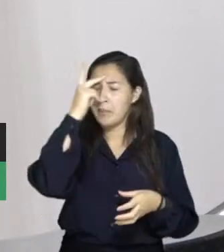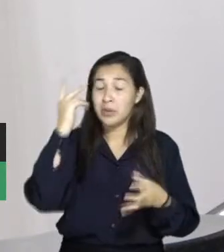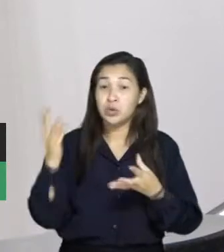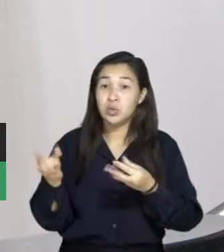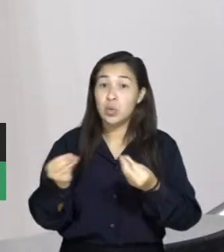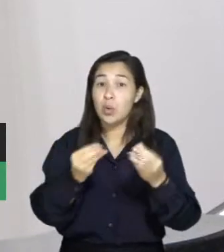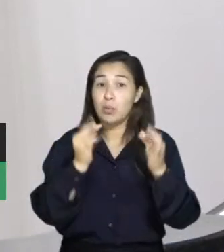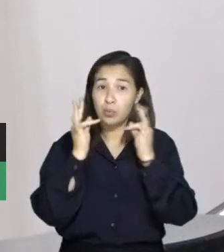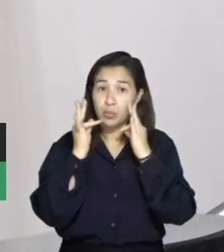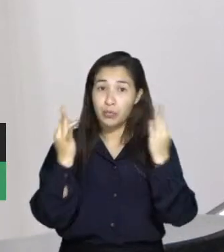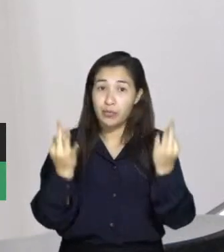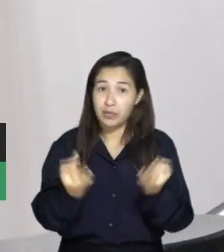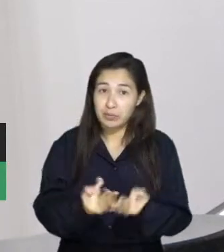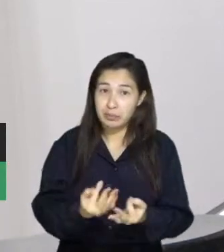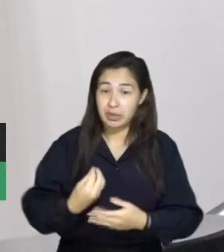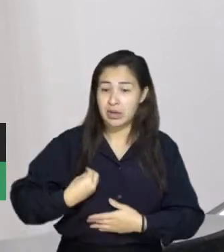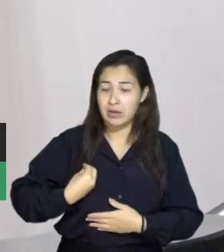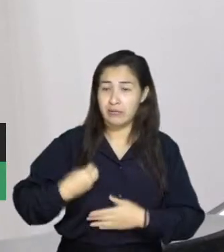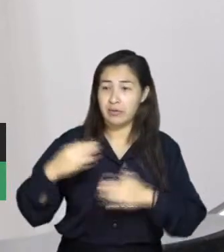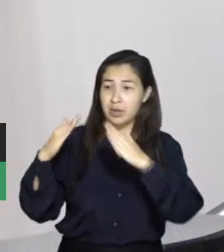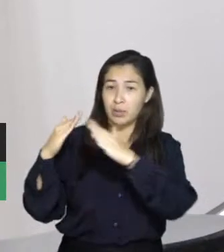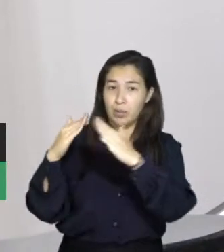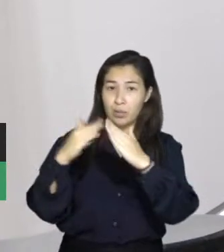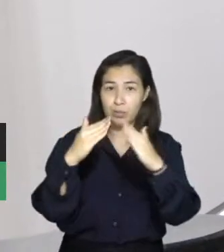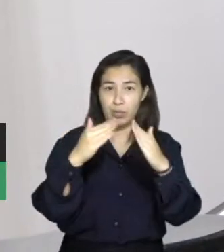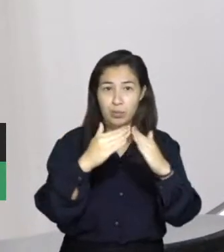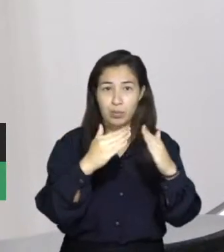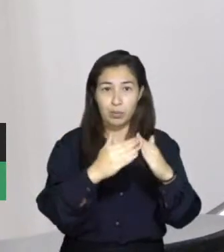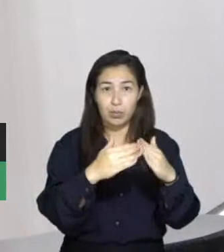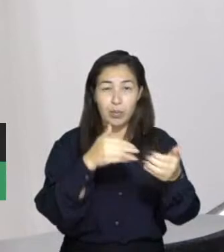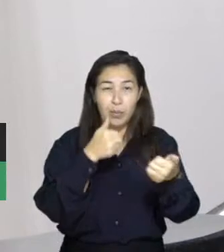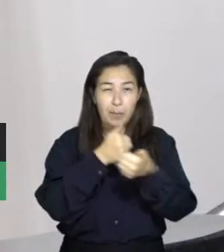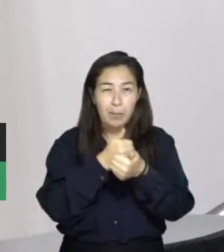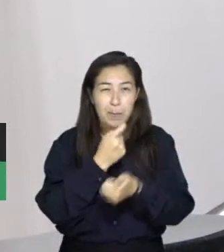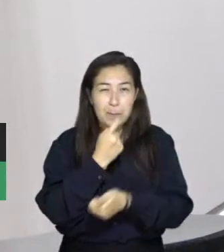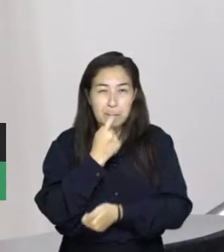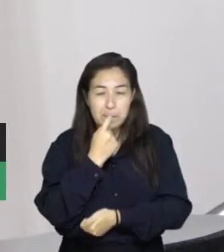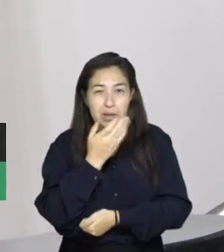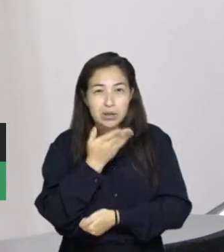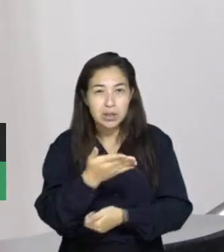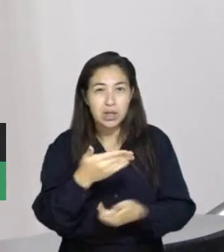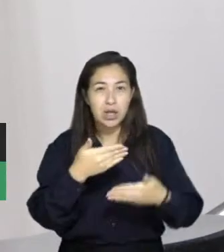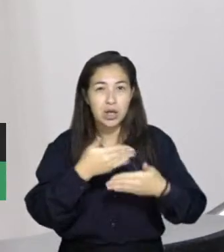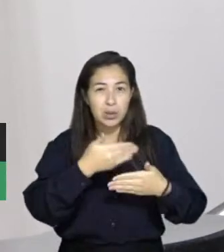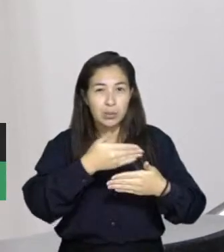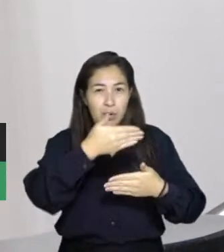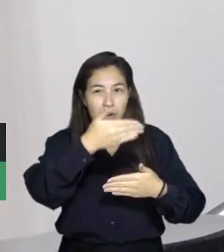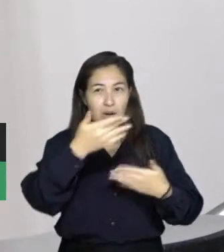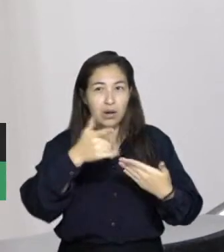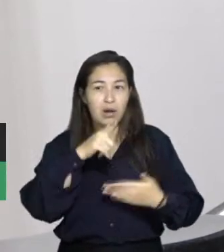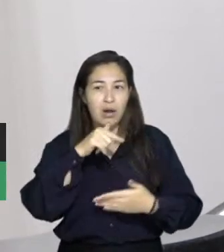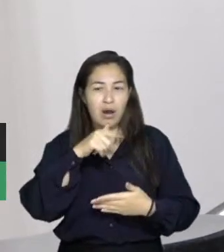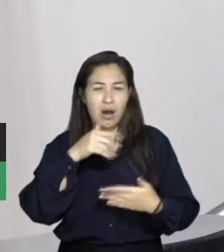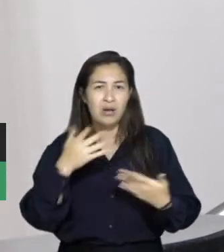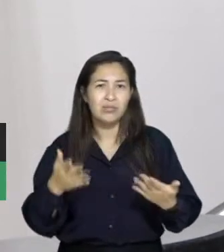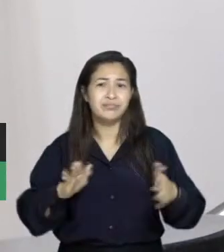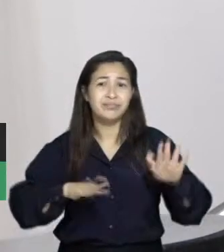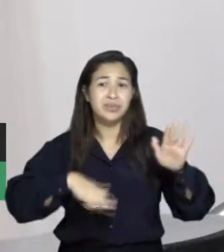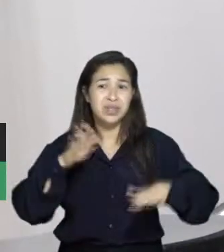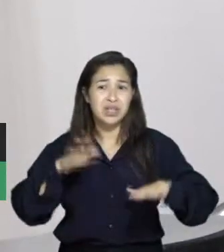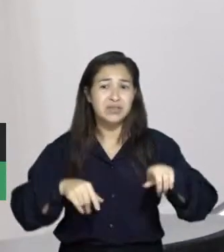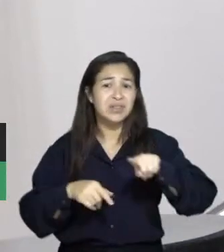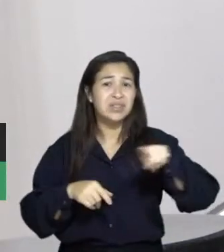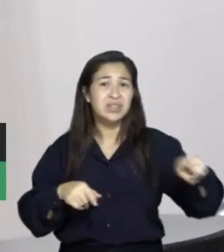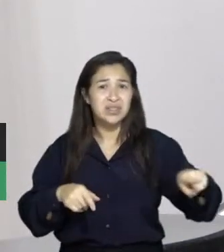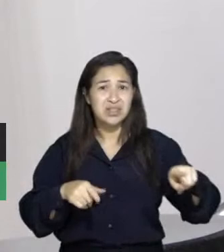famílias vivendo às margens das barragens, na maioria das vezes, muito antes delas serem